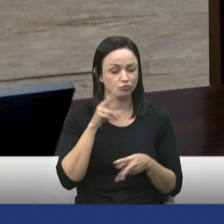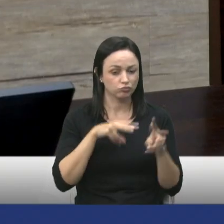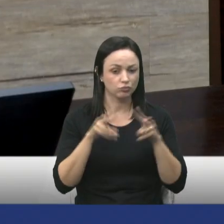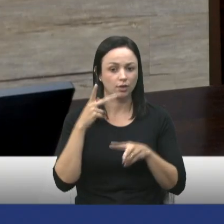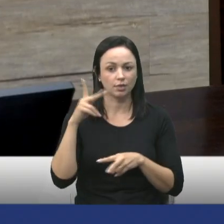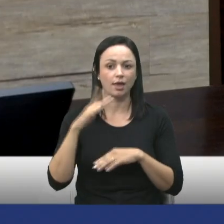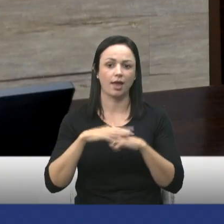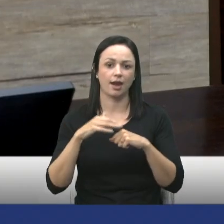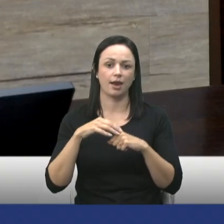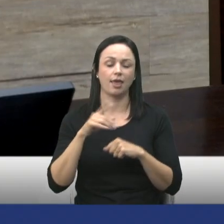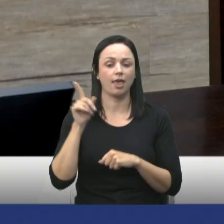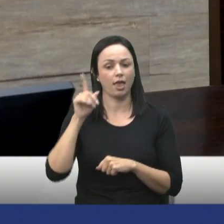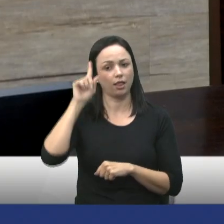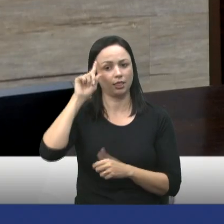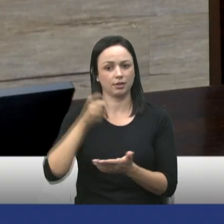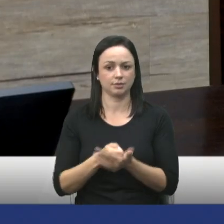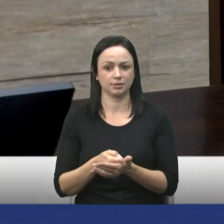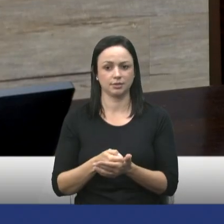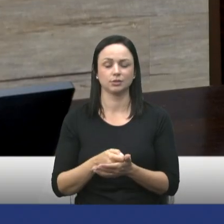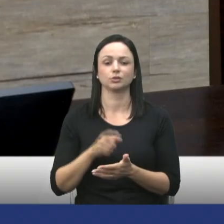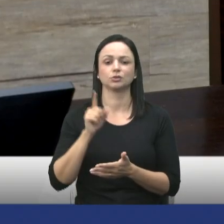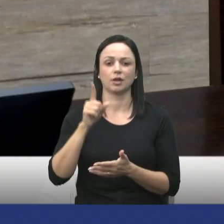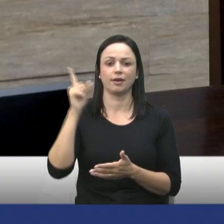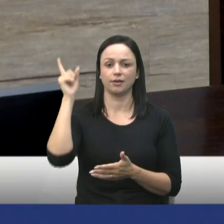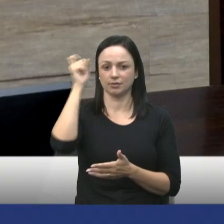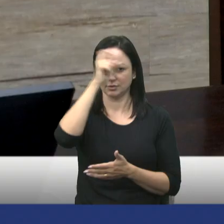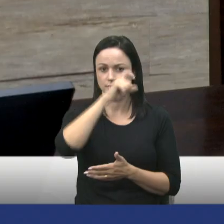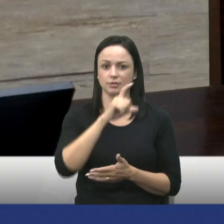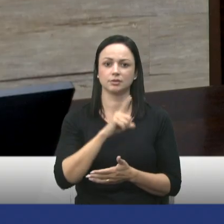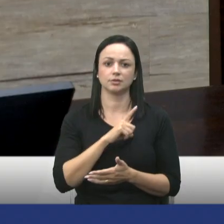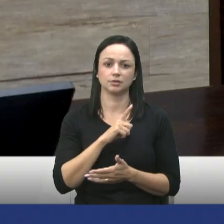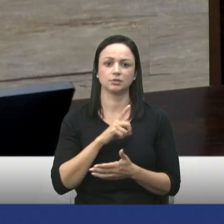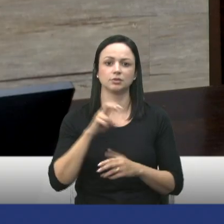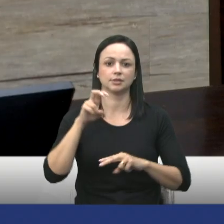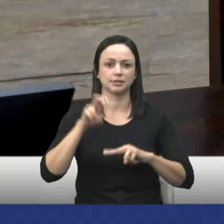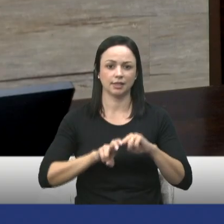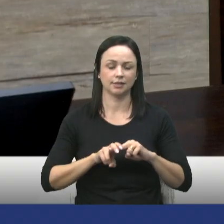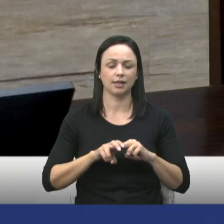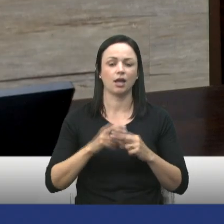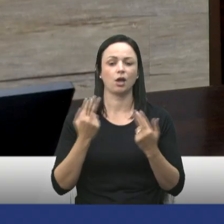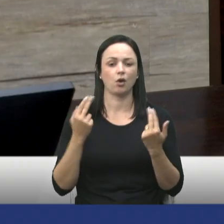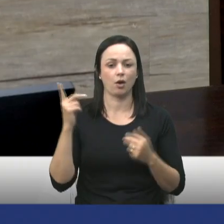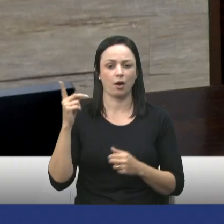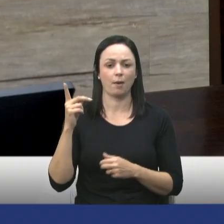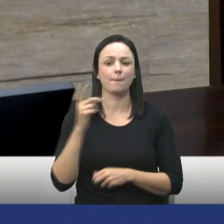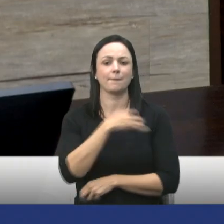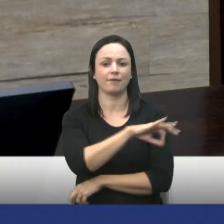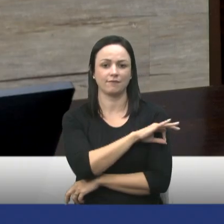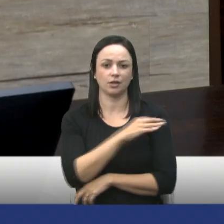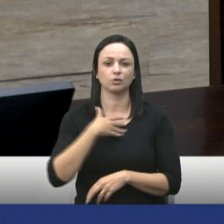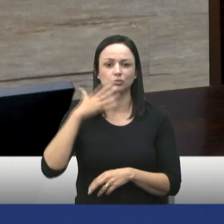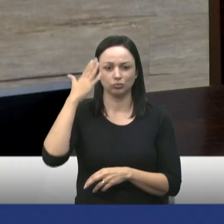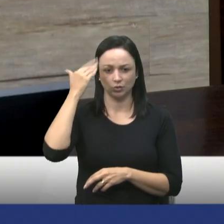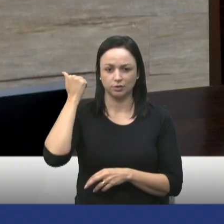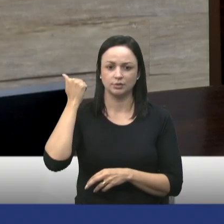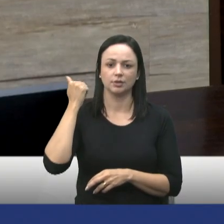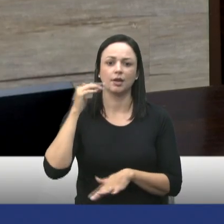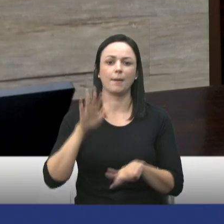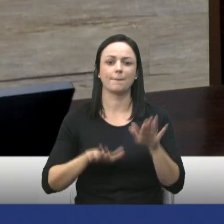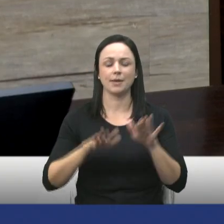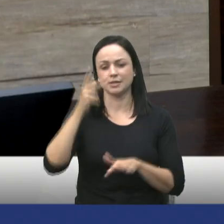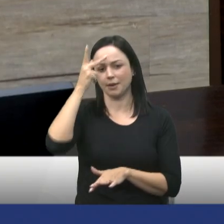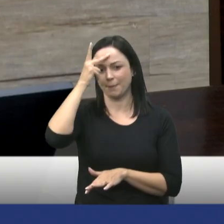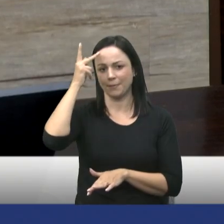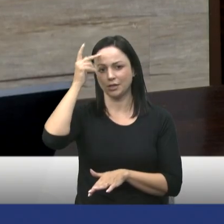E repito, gente, a dificuldade que é de estar na cadeira do prefeito. Eu sei, às vezes a pessoa,